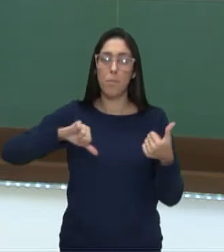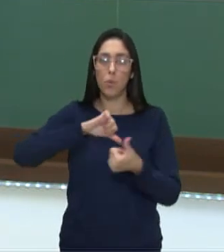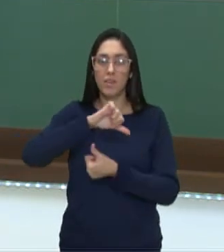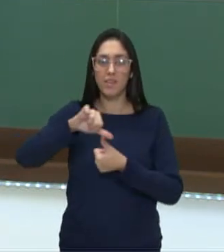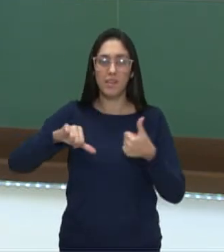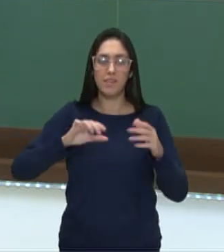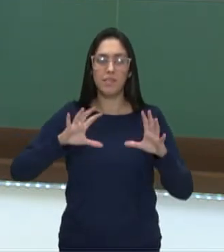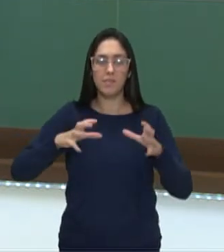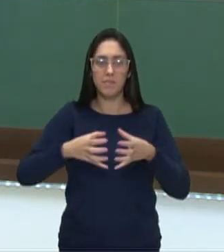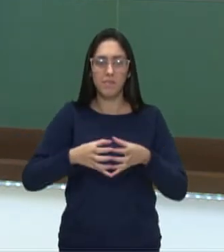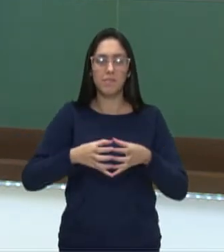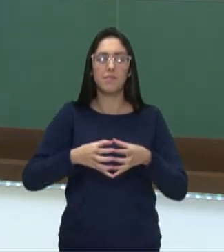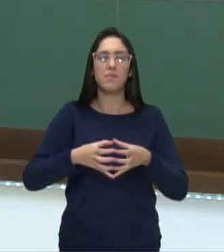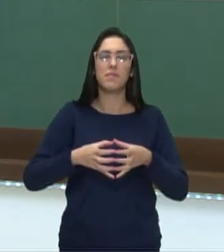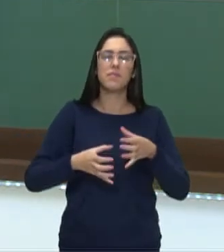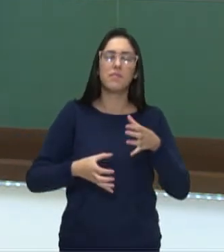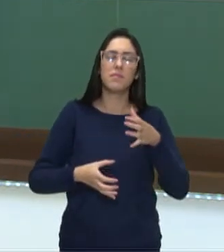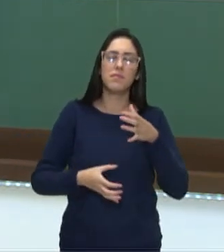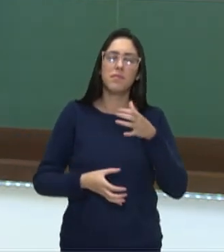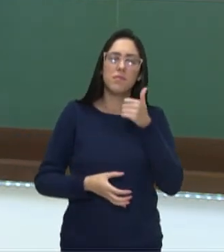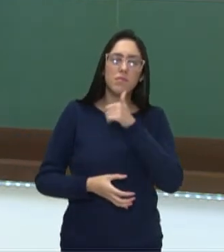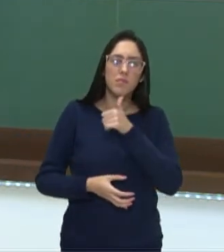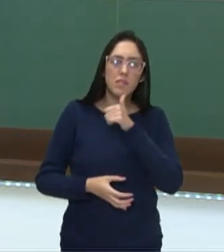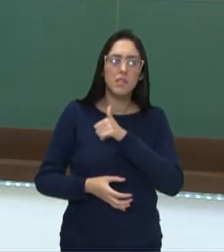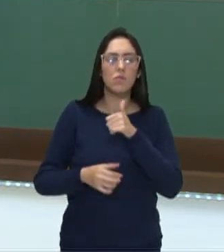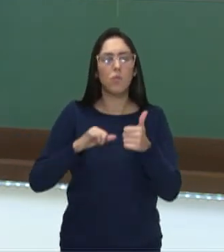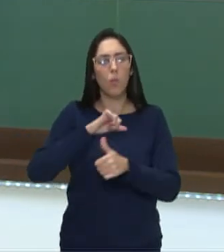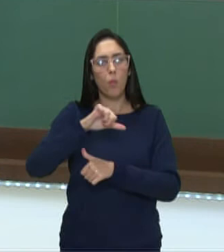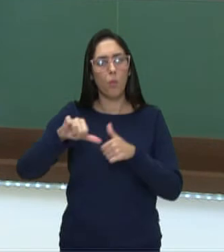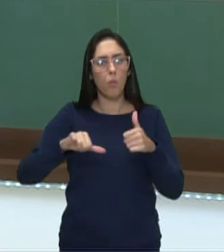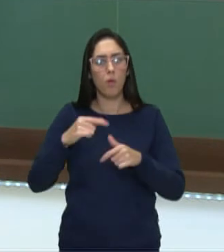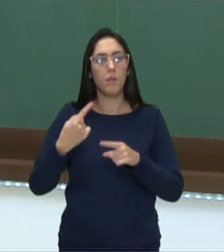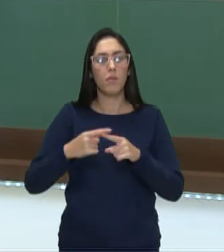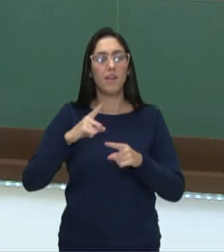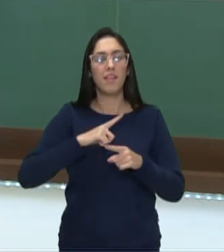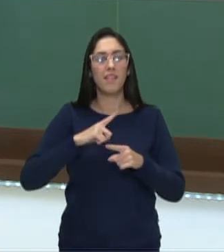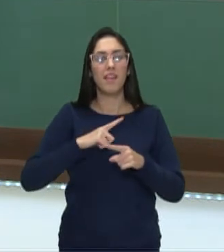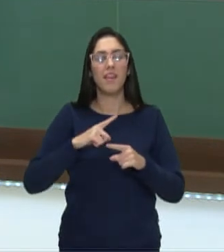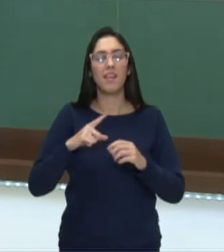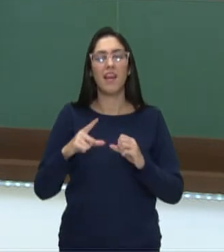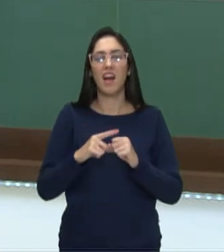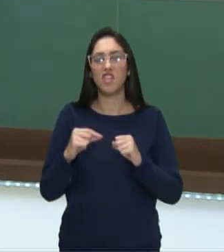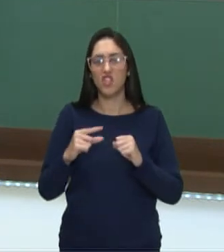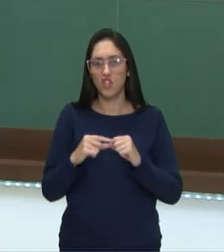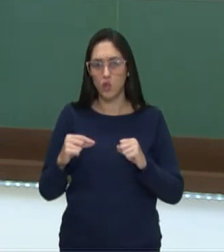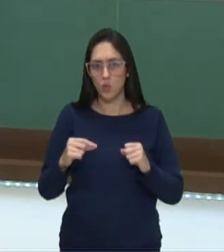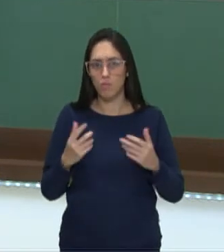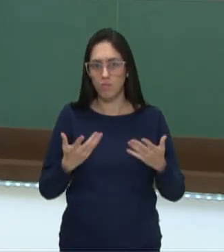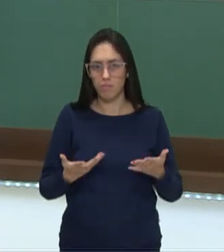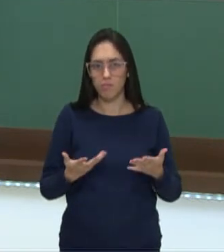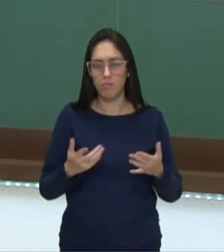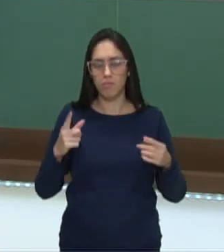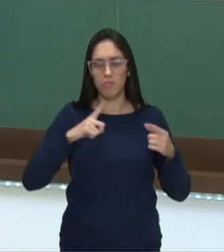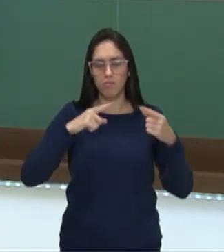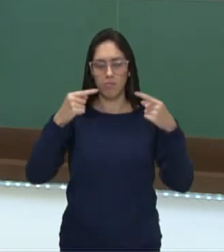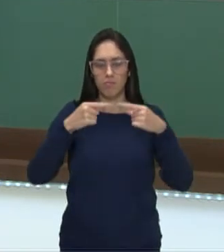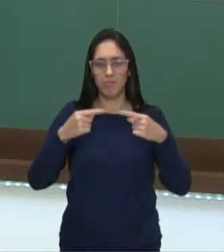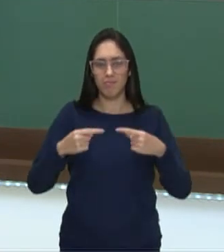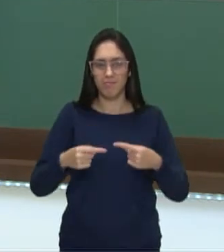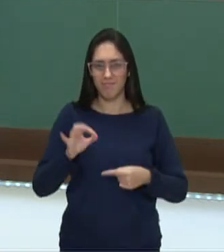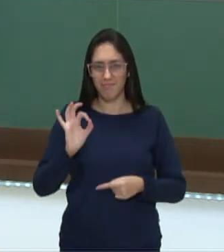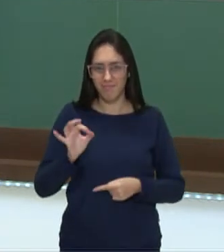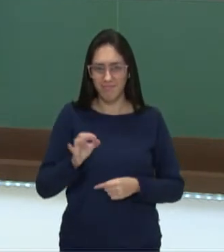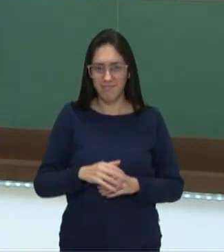gênero por conta do uso do artigo, do substantivo aqui, em concordância também com o adjetivo, né?